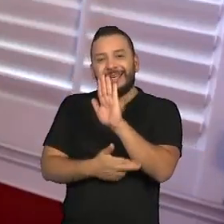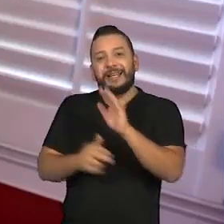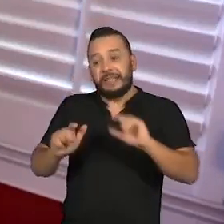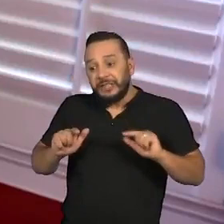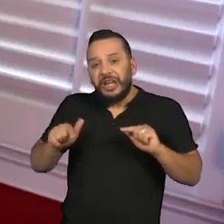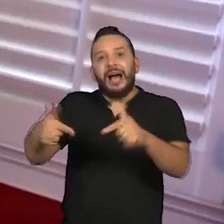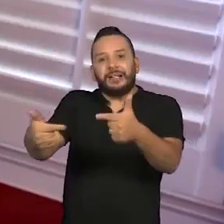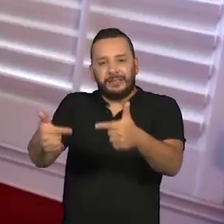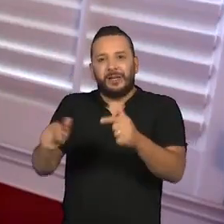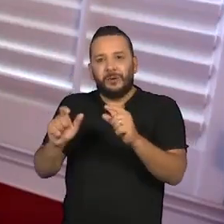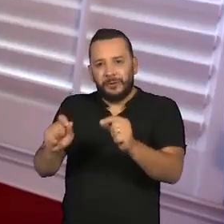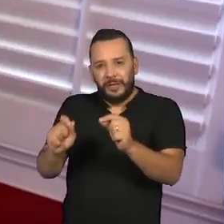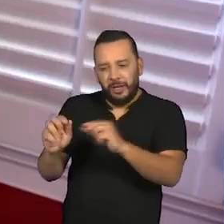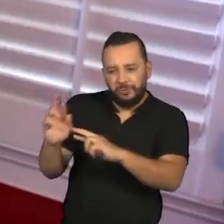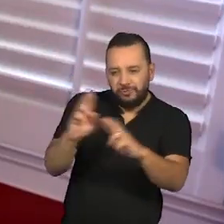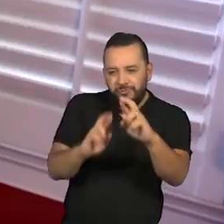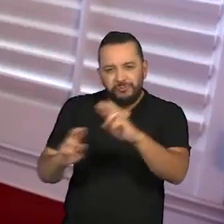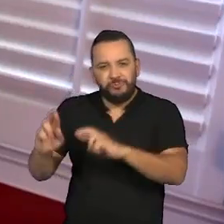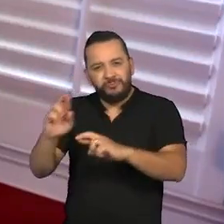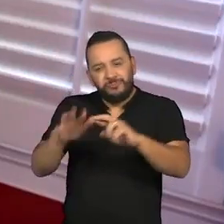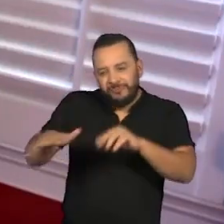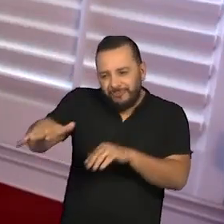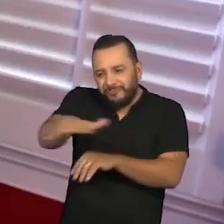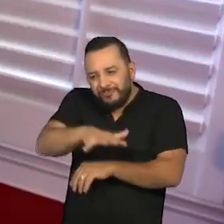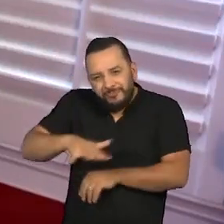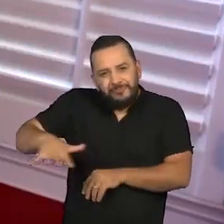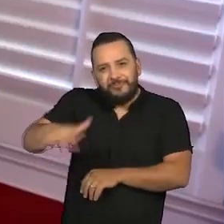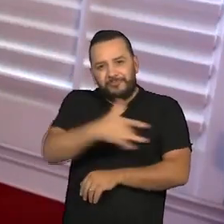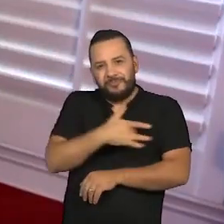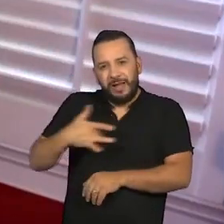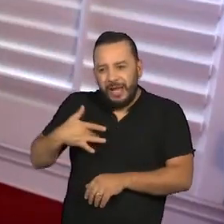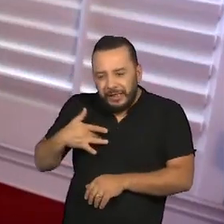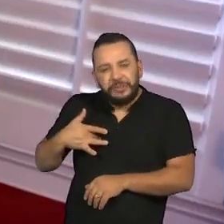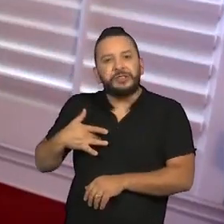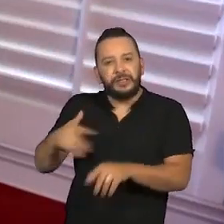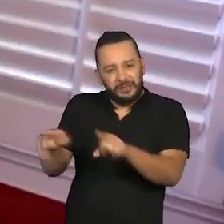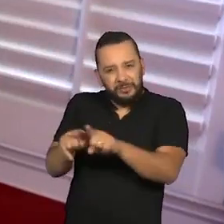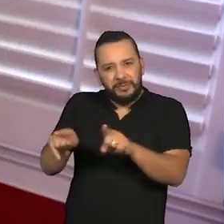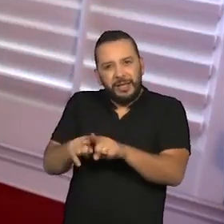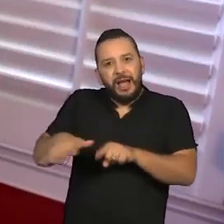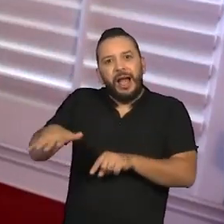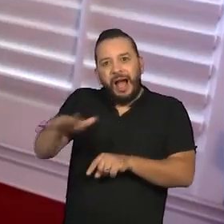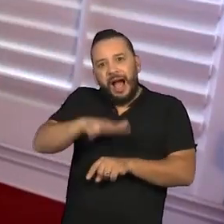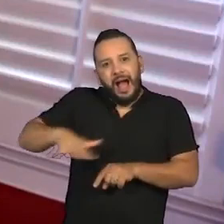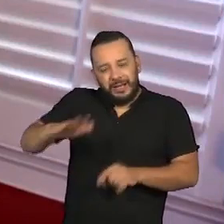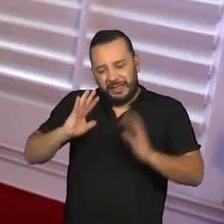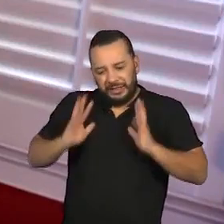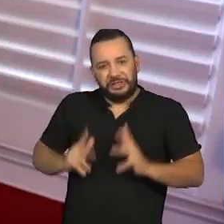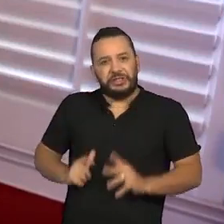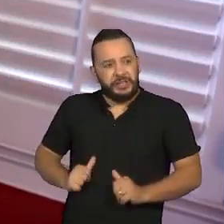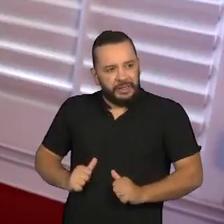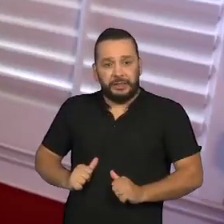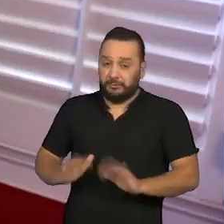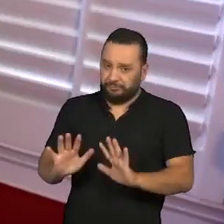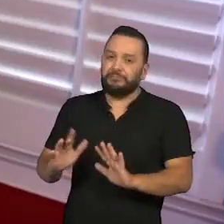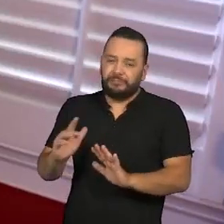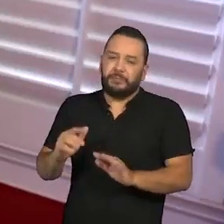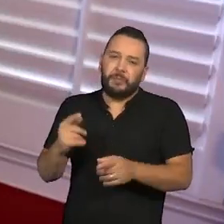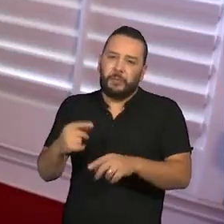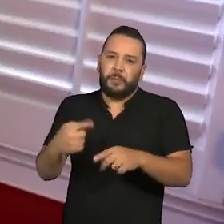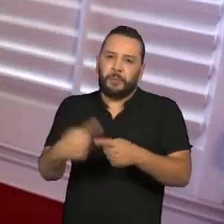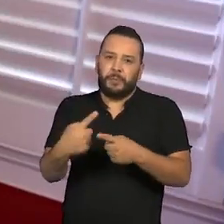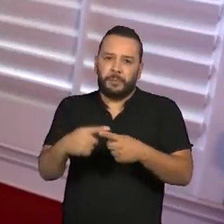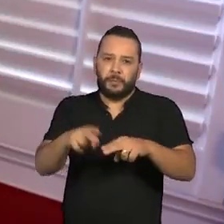fase aguda da pandemia. E ela gera uma situação no país e no mundo, né, como a gente tem